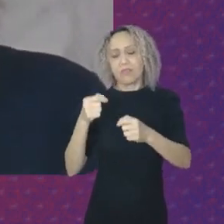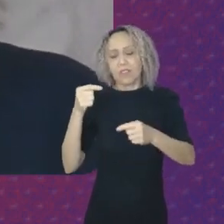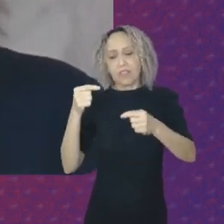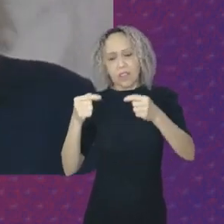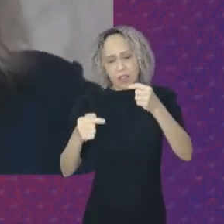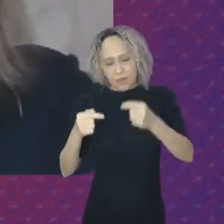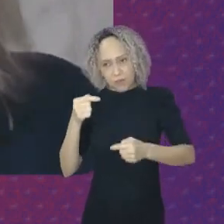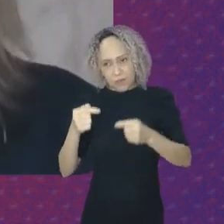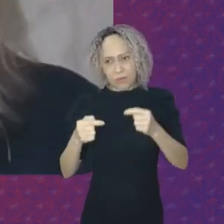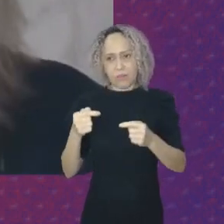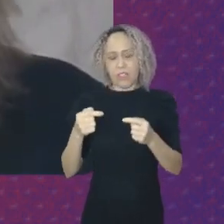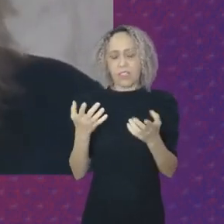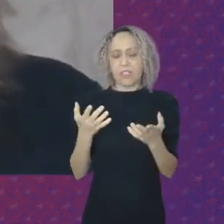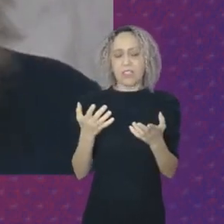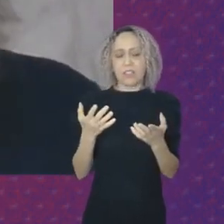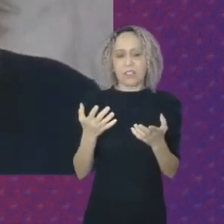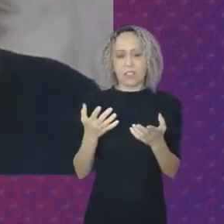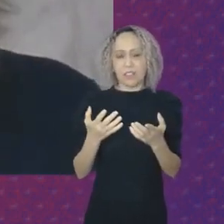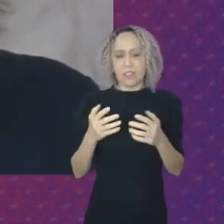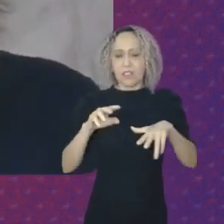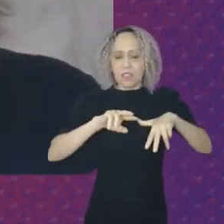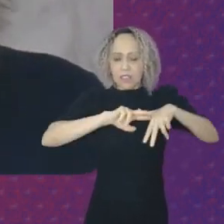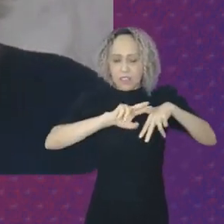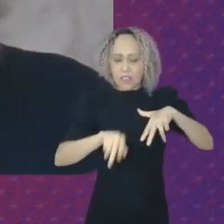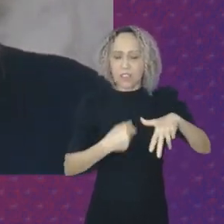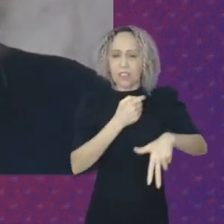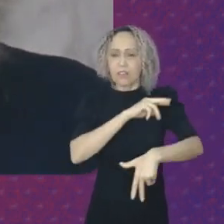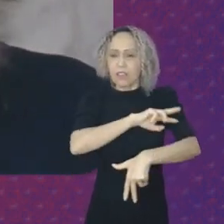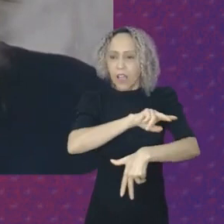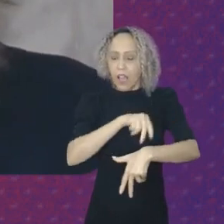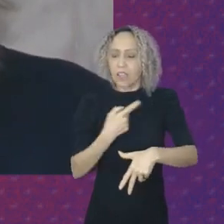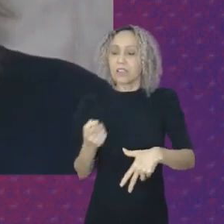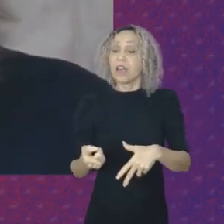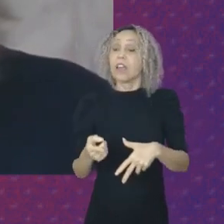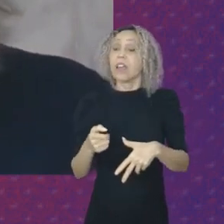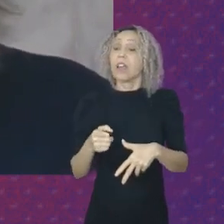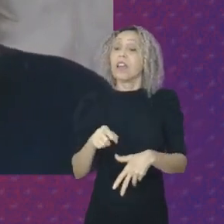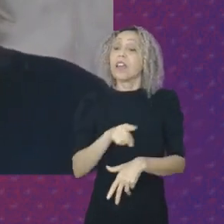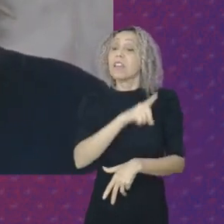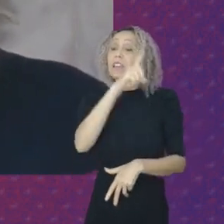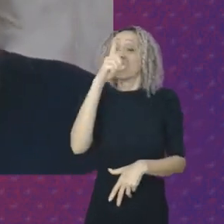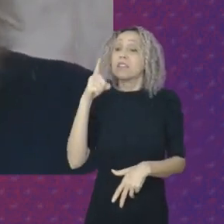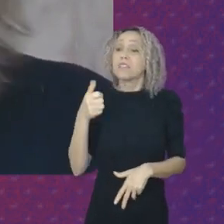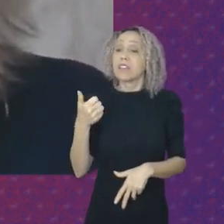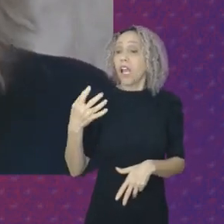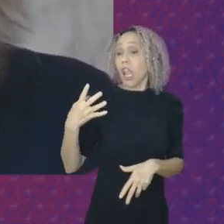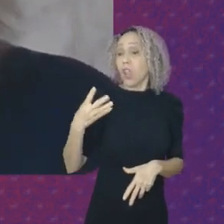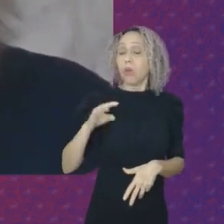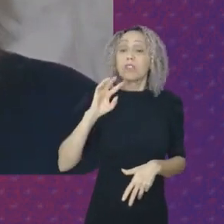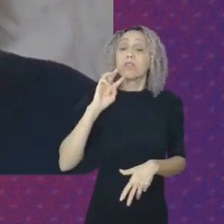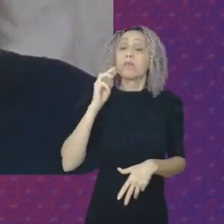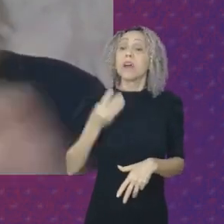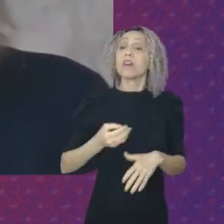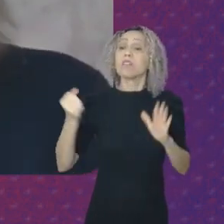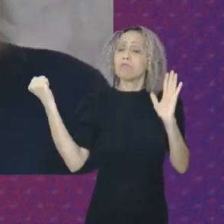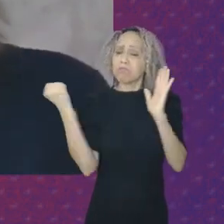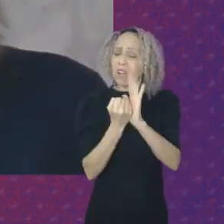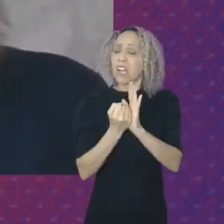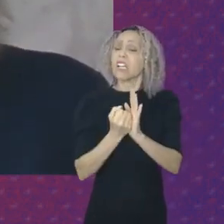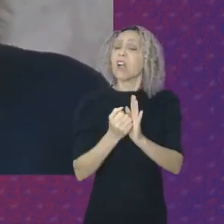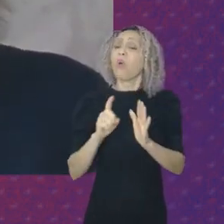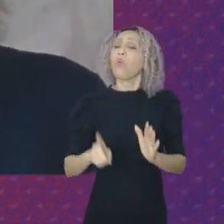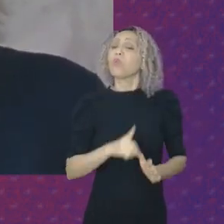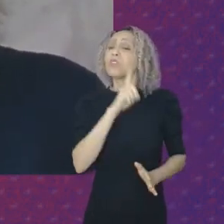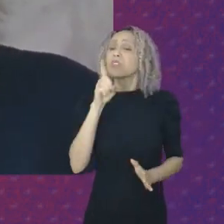uma referência, que é a data do assassinato da vereadora do PSOL, Marielle Franco, e a partir daí